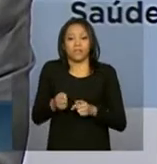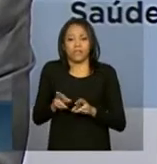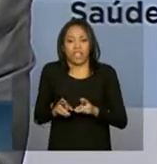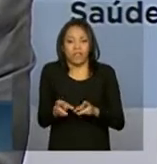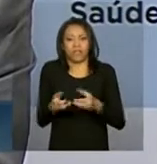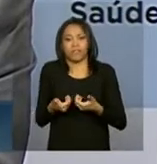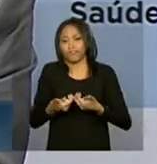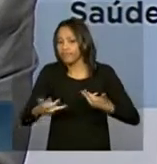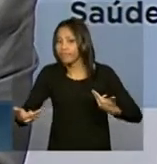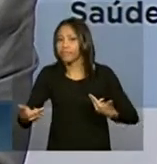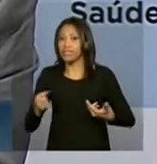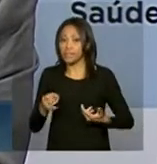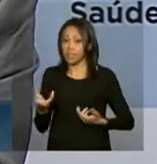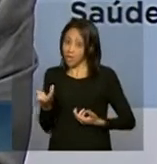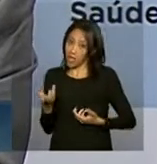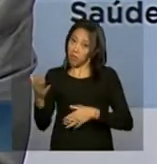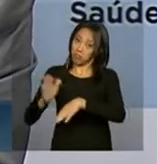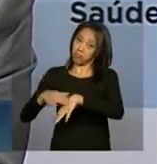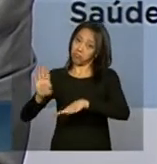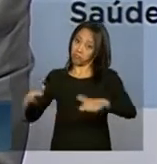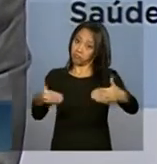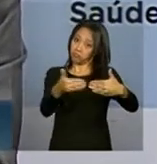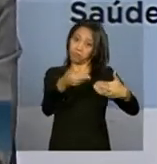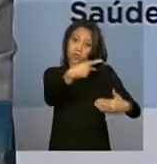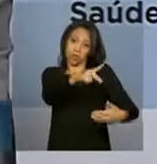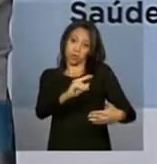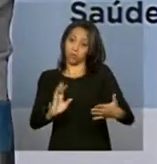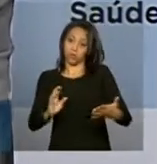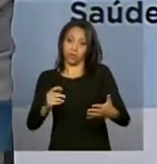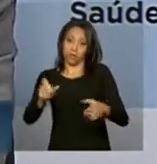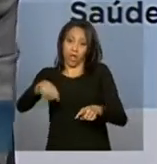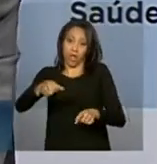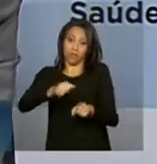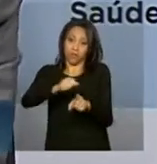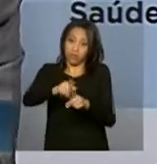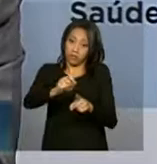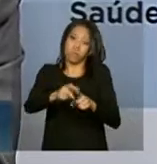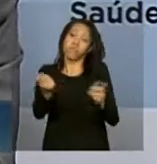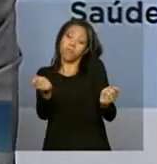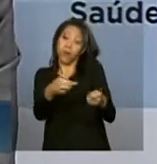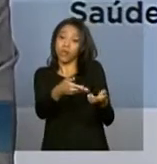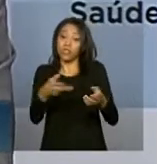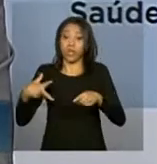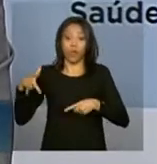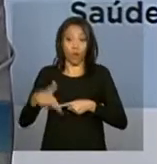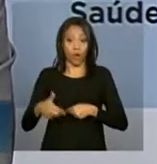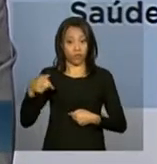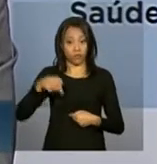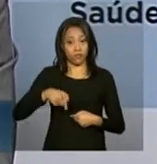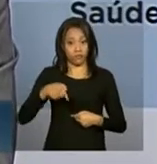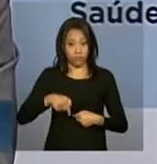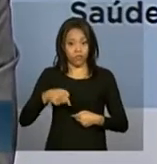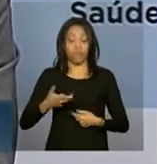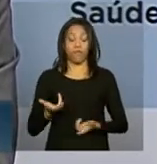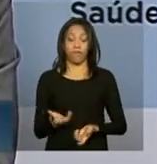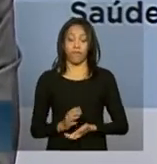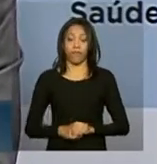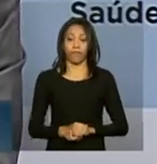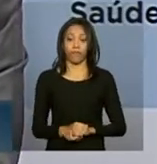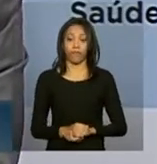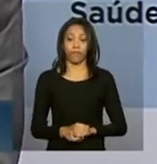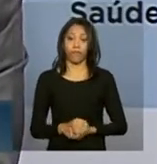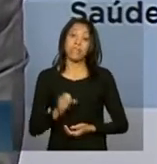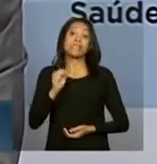momento que ele quiser ter pela sua operadora de plano de saúde, ele vai passar a ter pela operadora e aí suspende a oferta pelo Sistema Único de